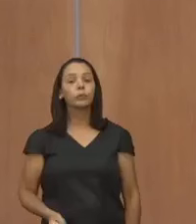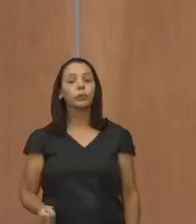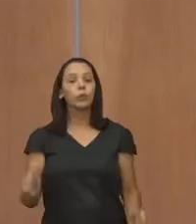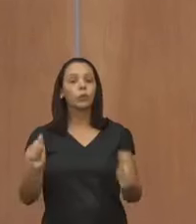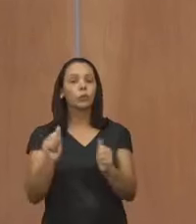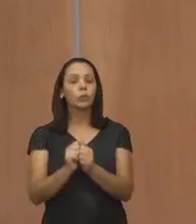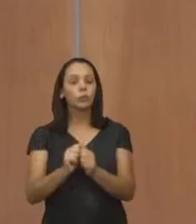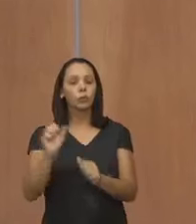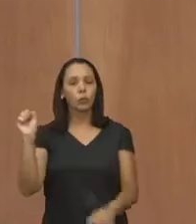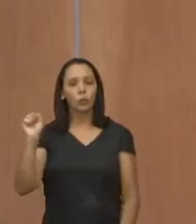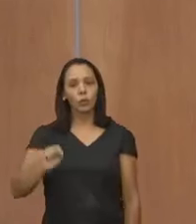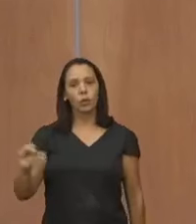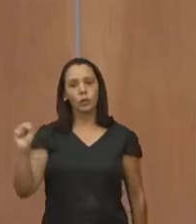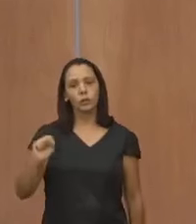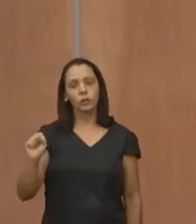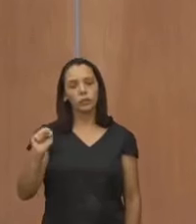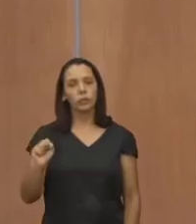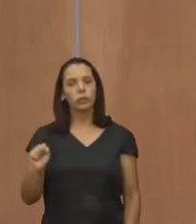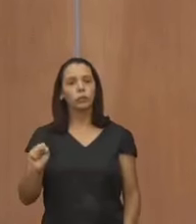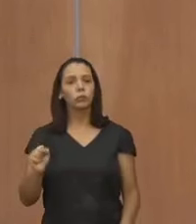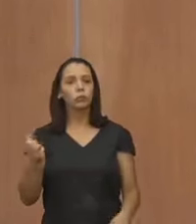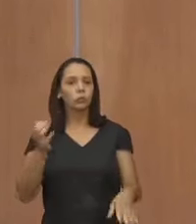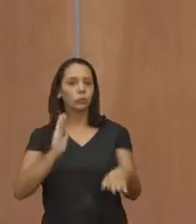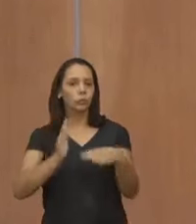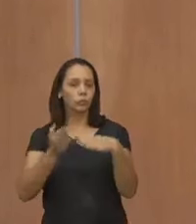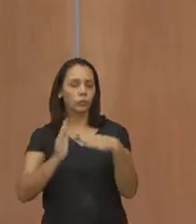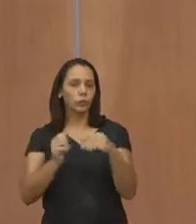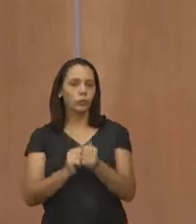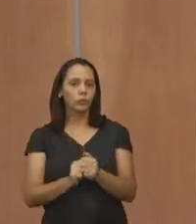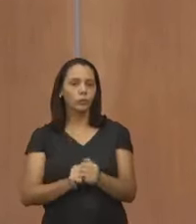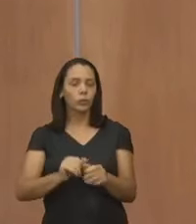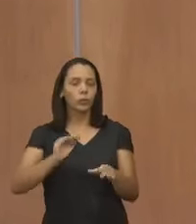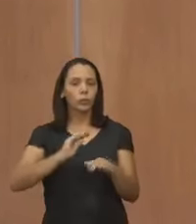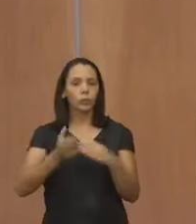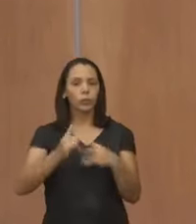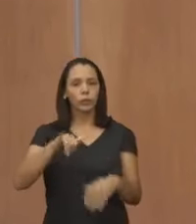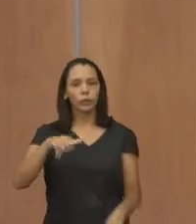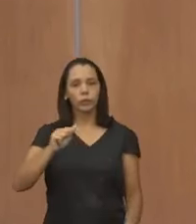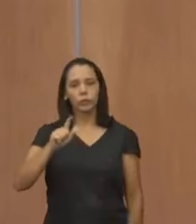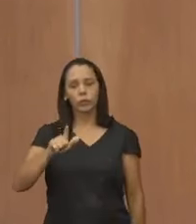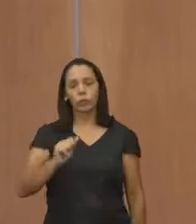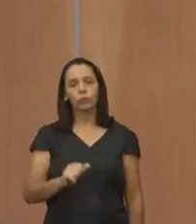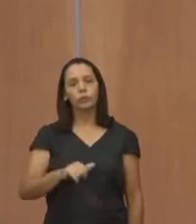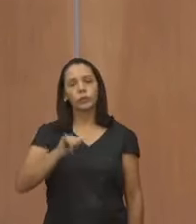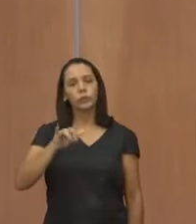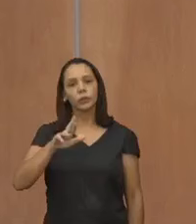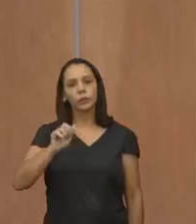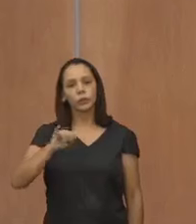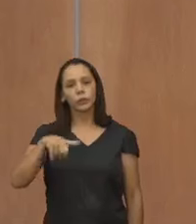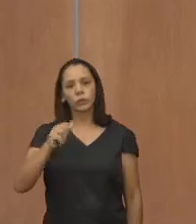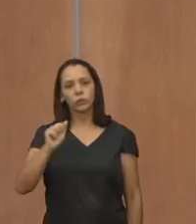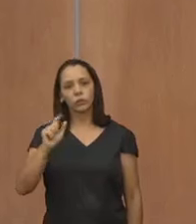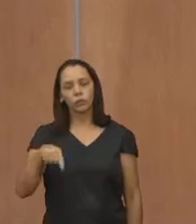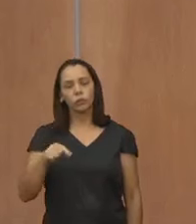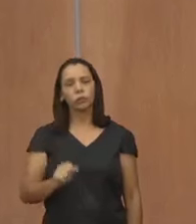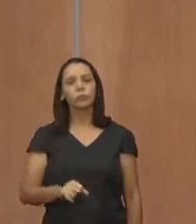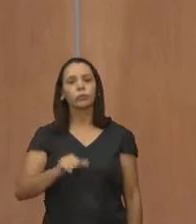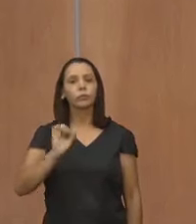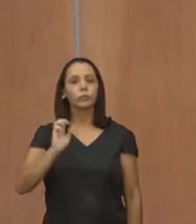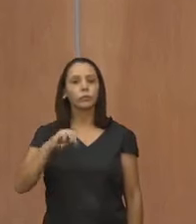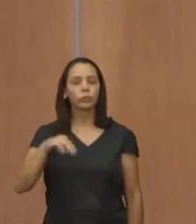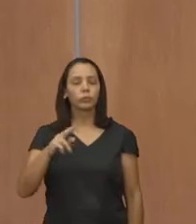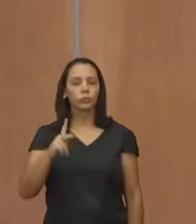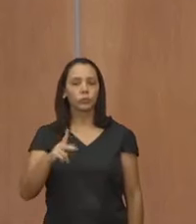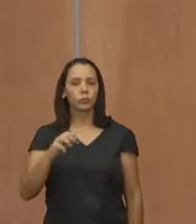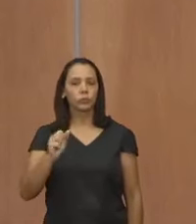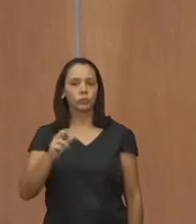AMV, abrangendo os bairros Veranejal, Veraneio Irajá, Parque Imperial e Jardim Pedra